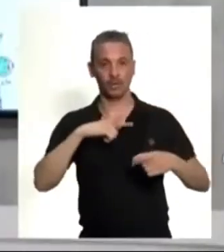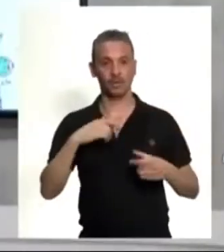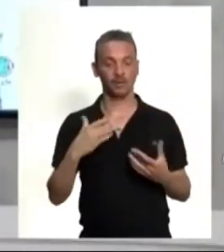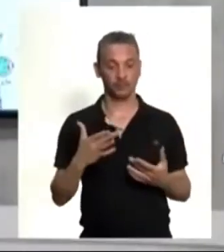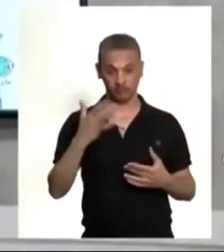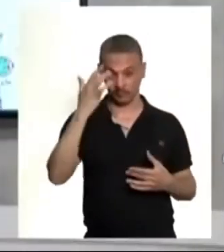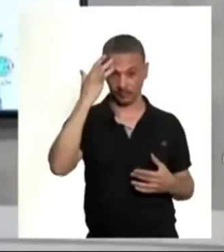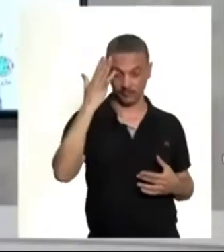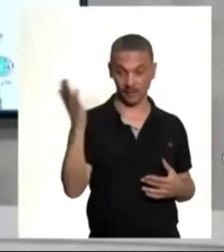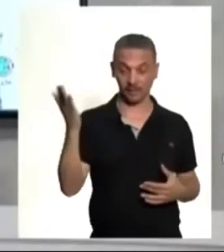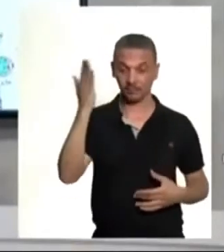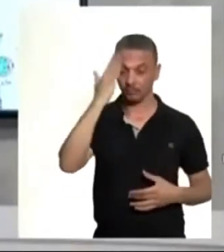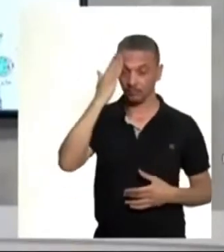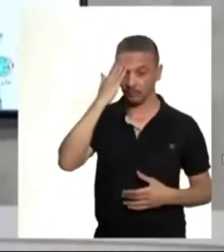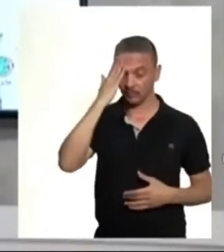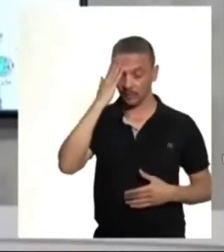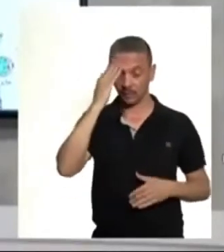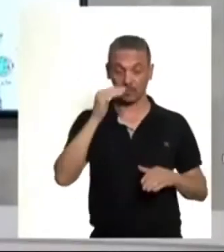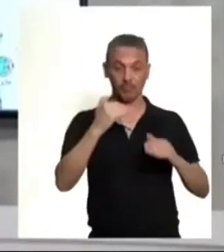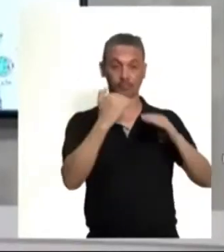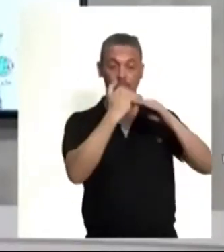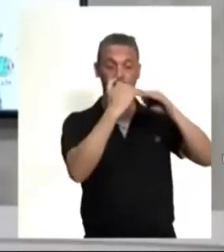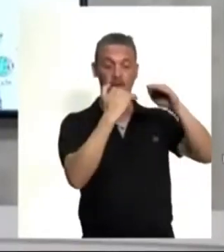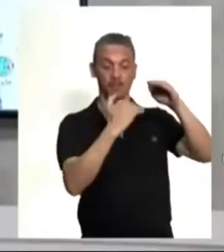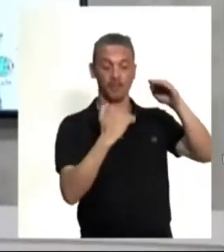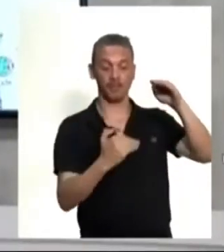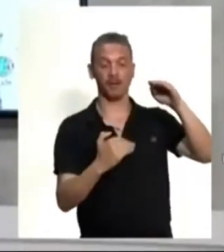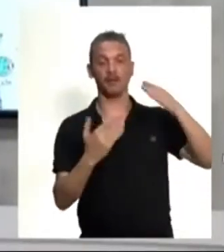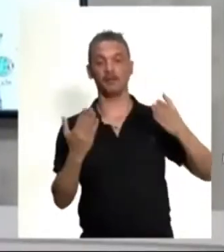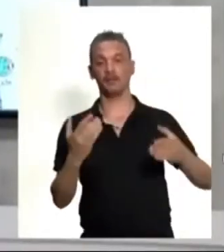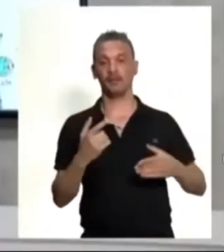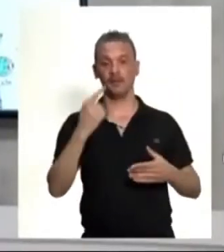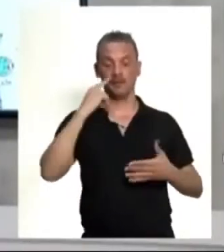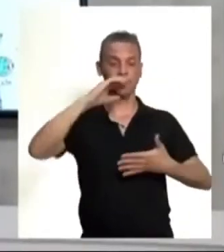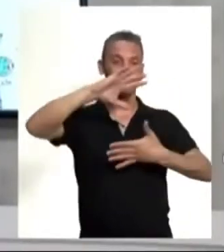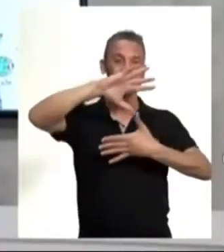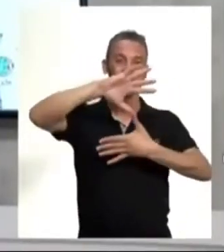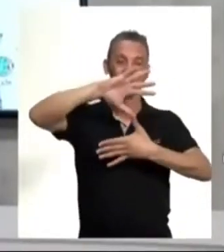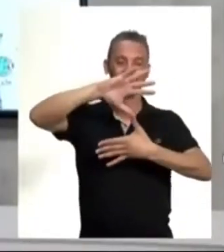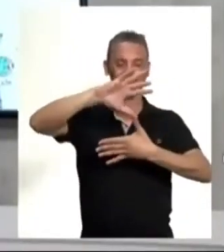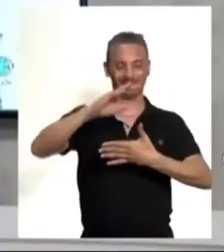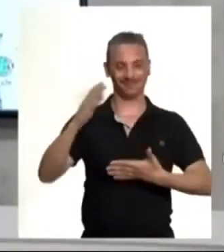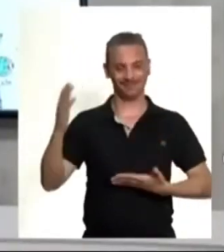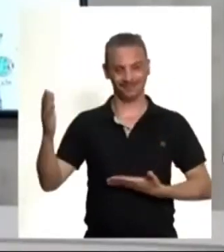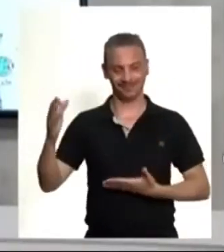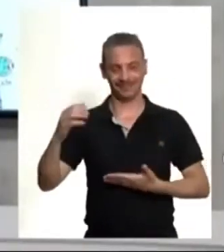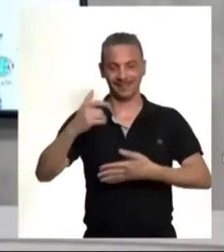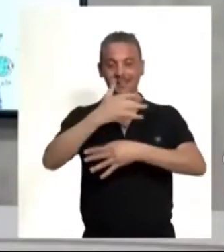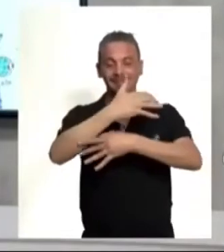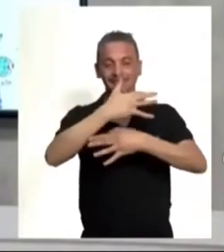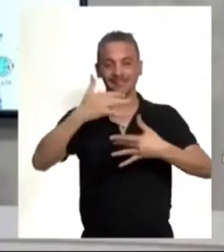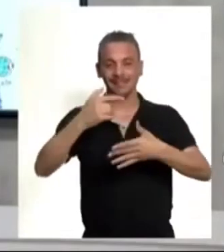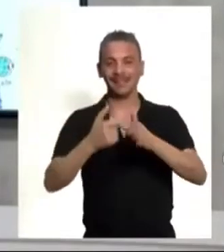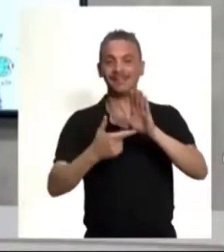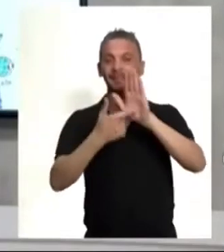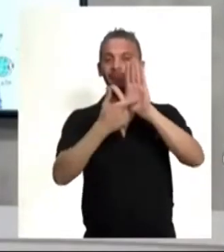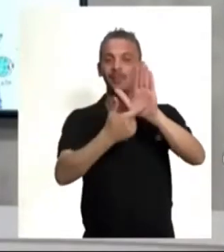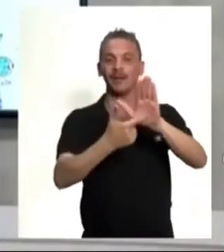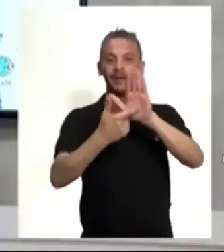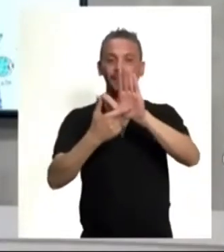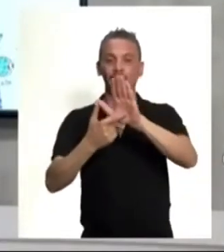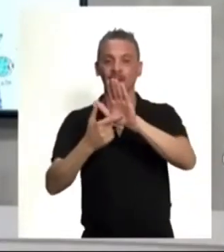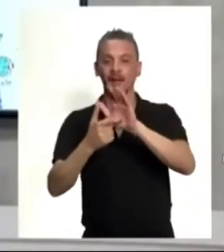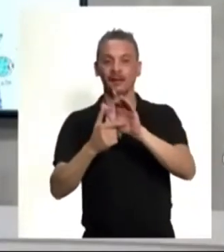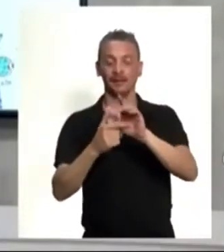É fácil entender que é um mapa de hierarquia urbana, porque ele está dando aqui, ó, para cidades específicas, ele está dando, enfim, né, uma